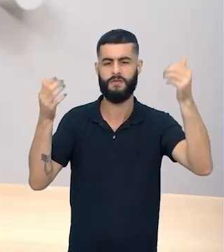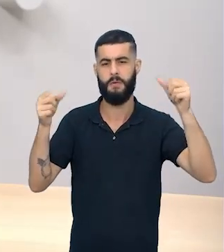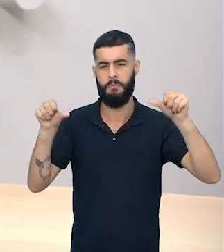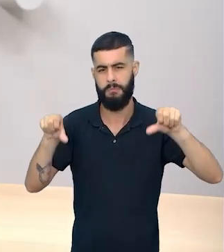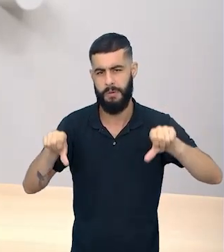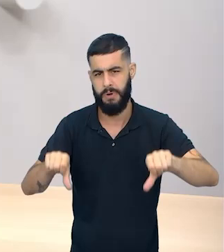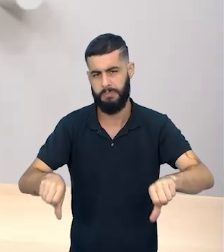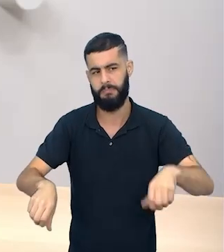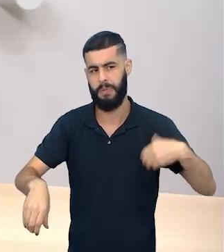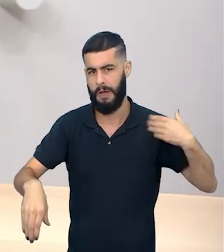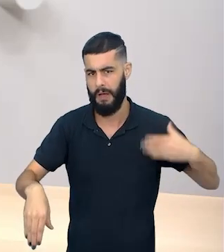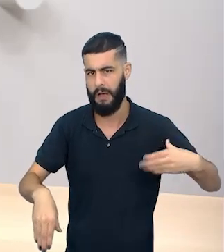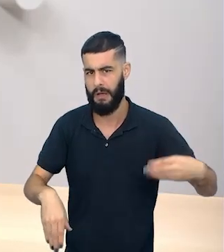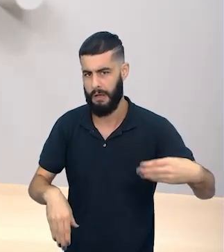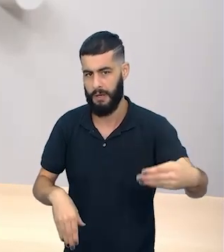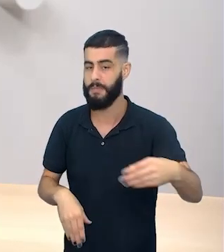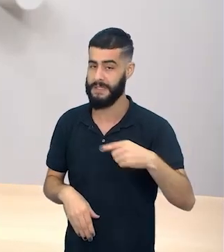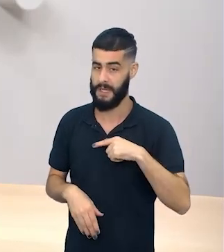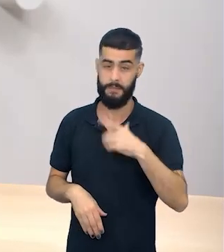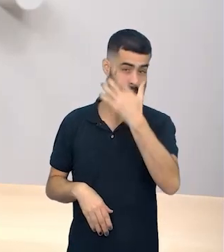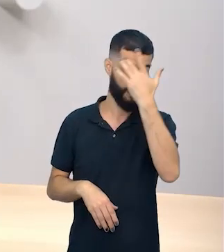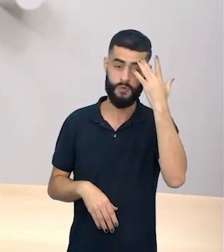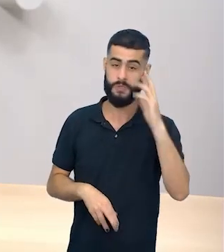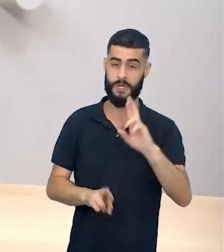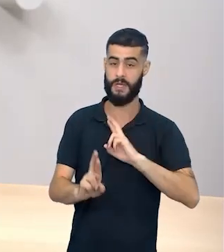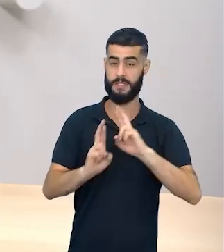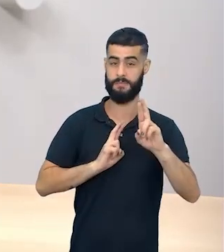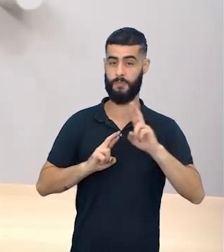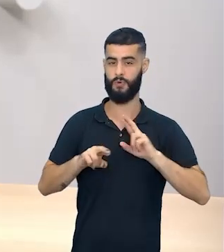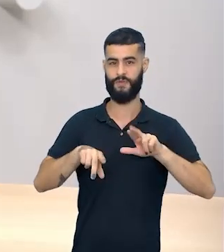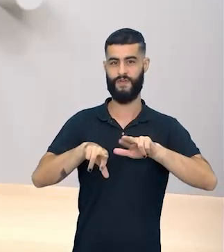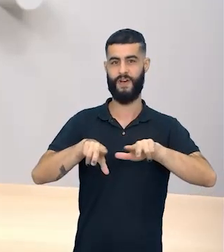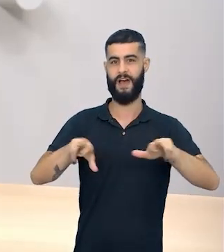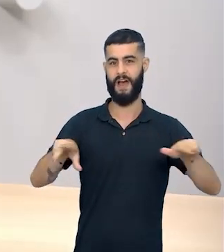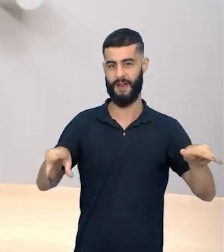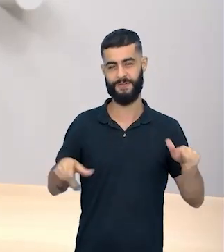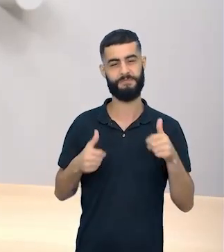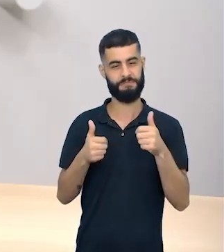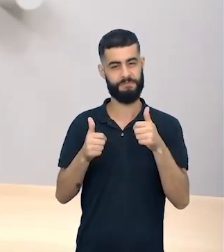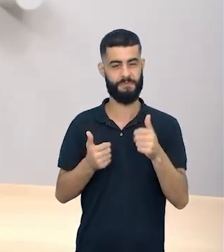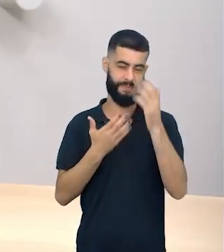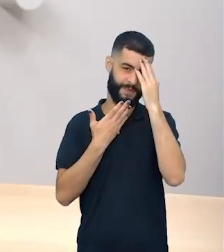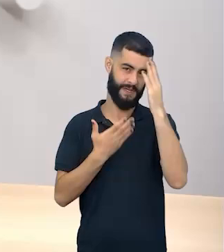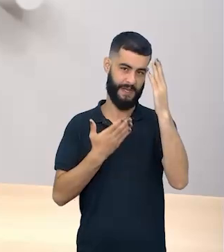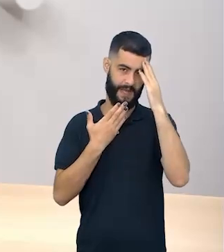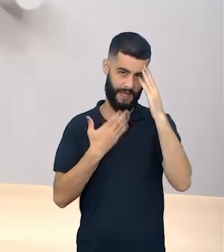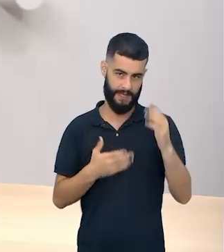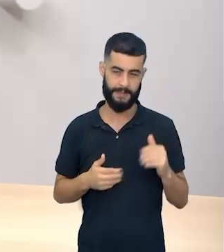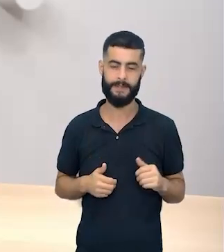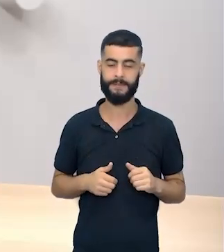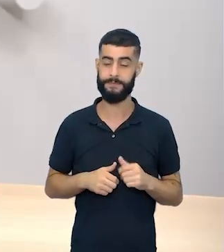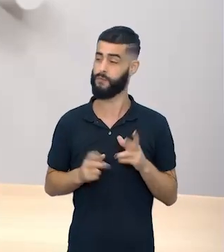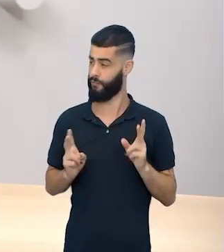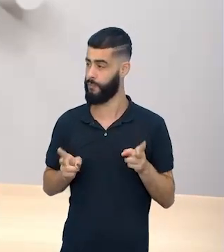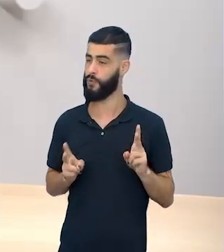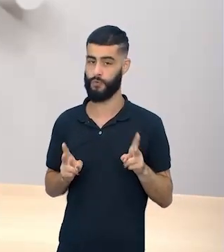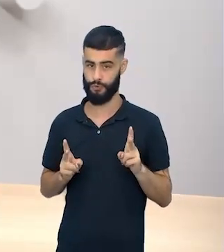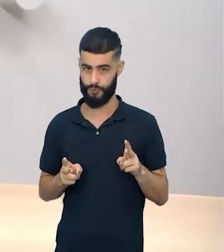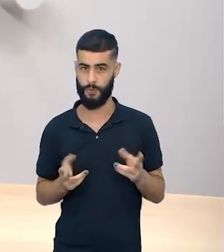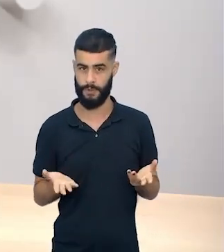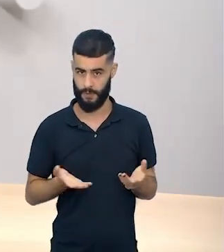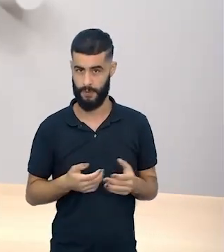Sumaia? Muitas contribuições. Obrigada, professores e professoras. Então, vamos continuar, né?